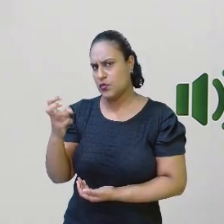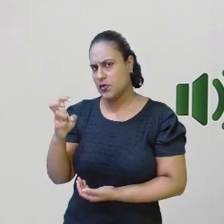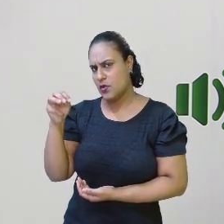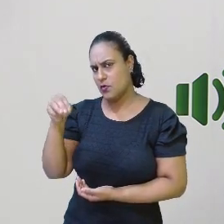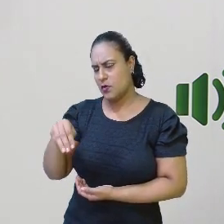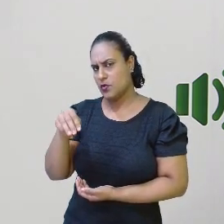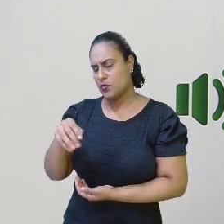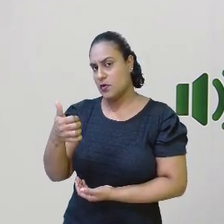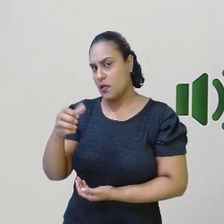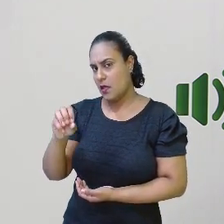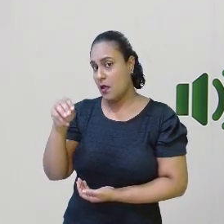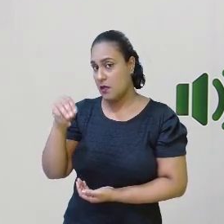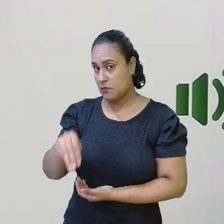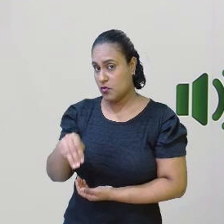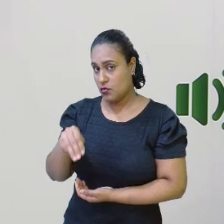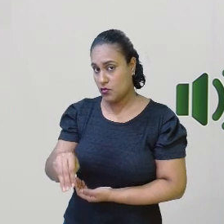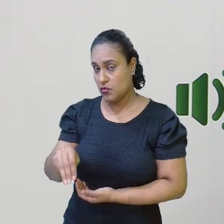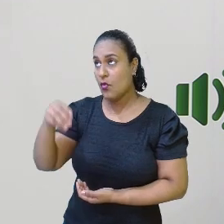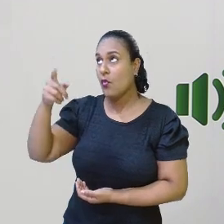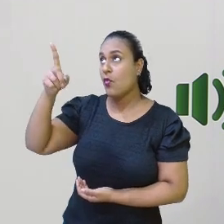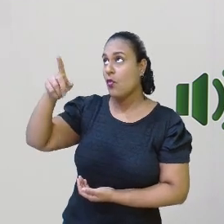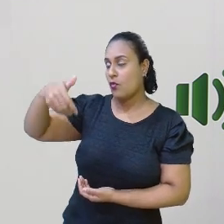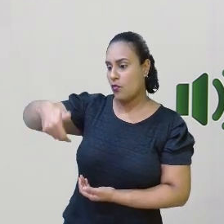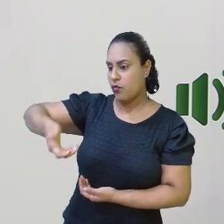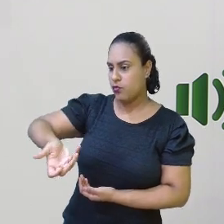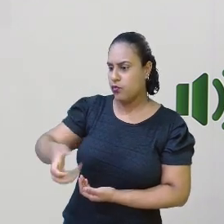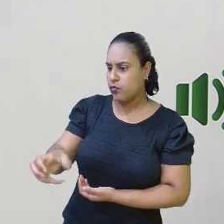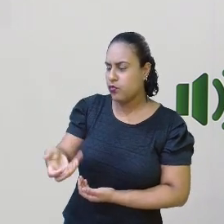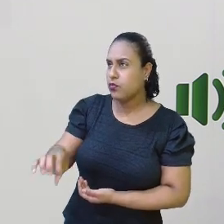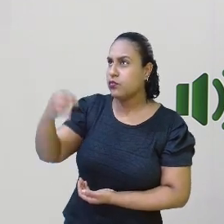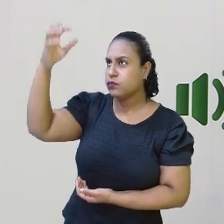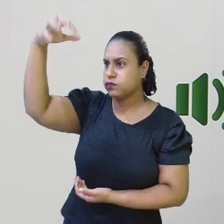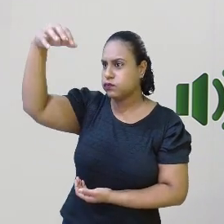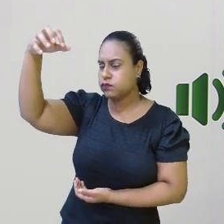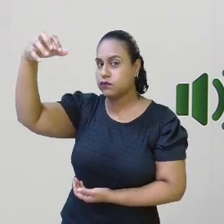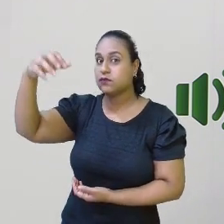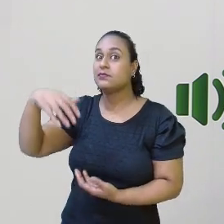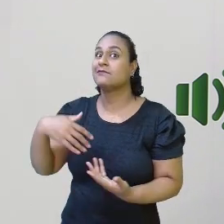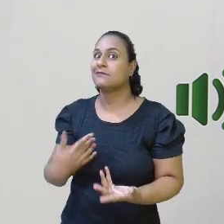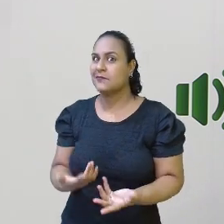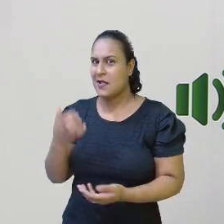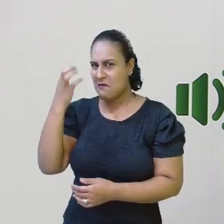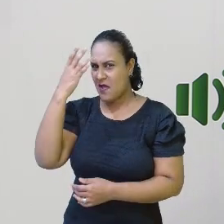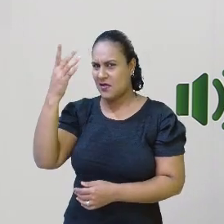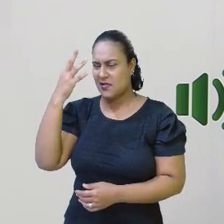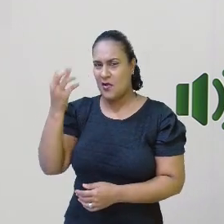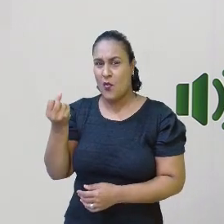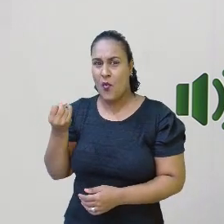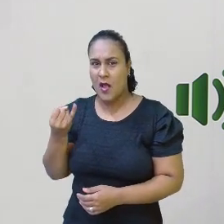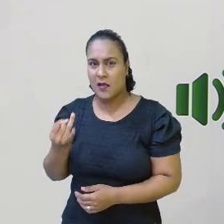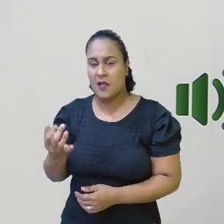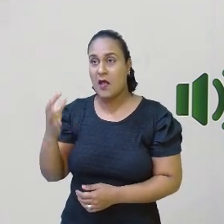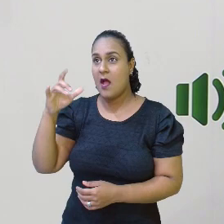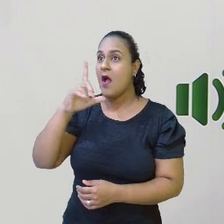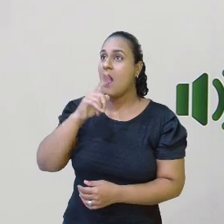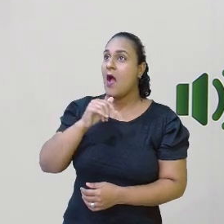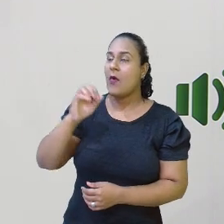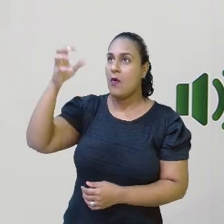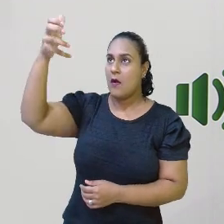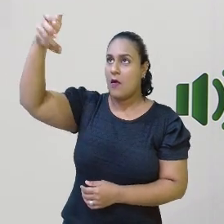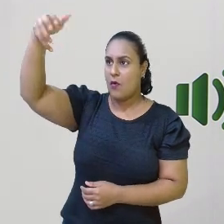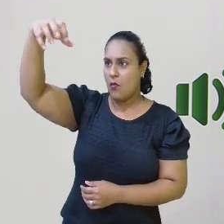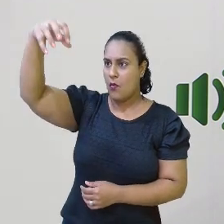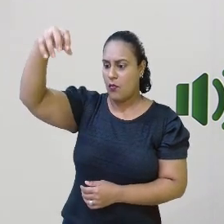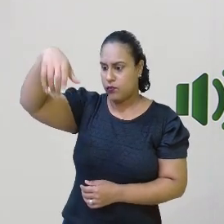10 minutos com o chuveiro ligado? Imagina a quantidade de água que está indo embora, que